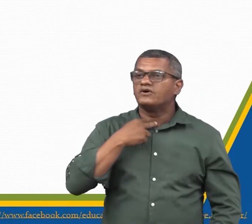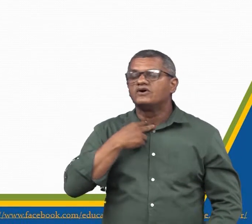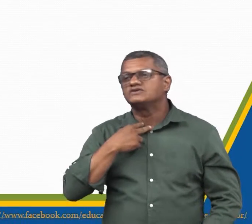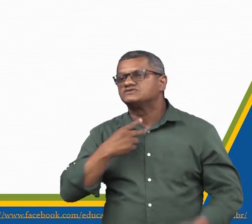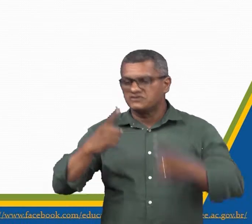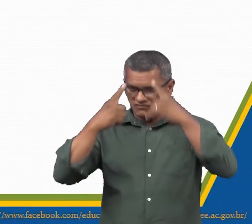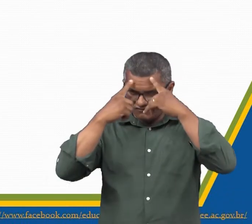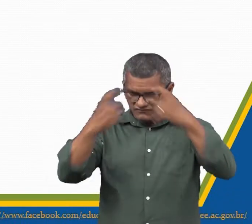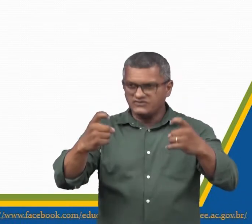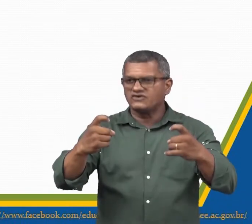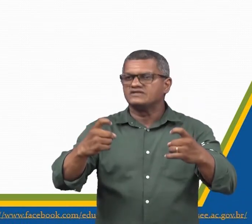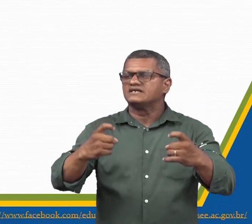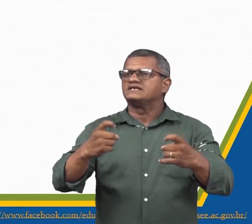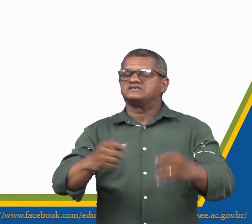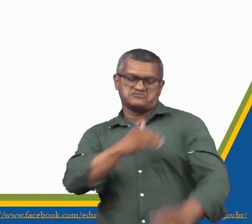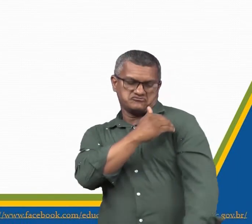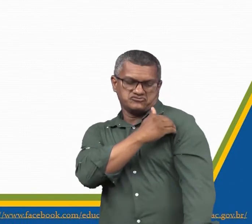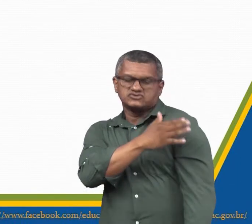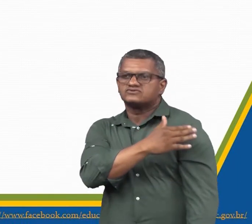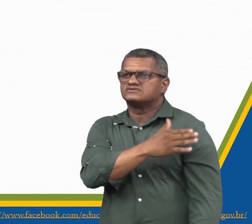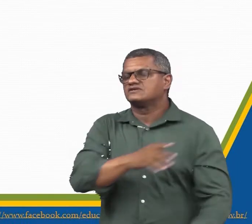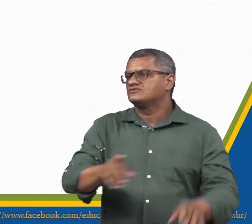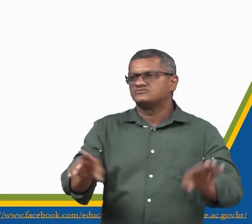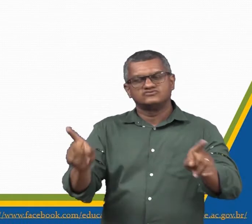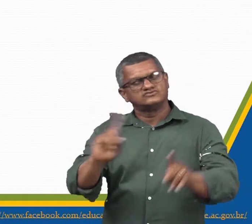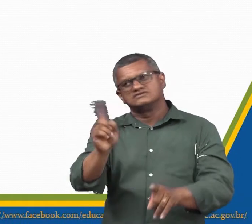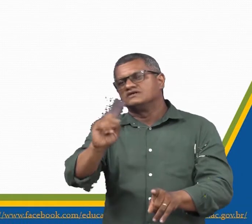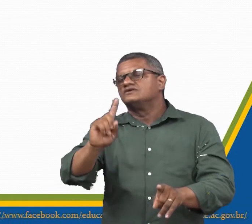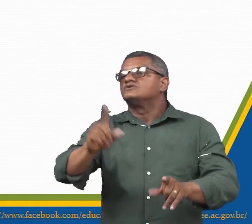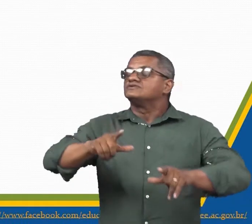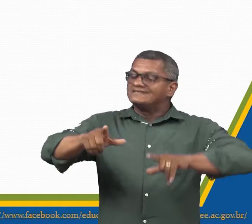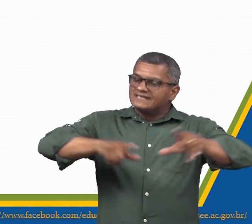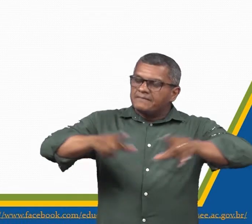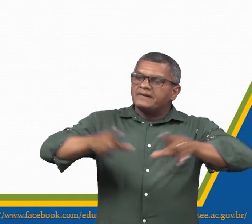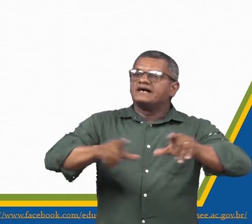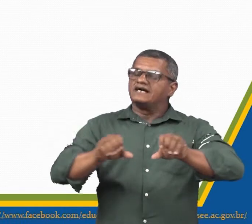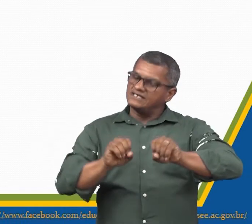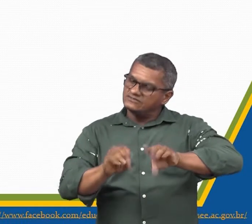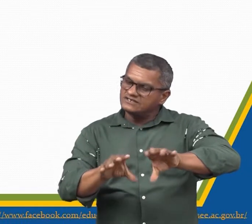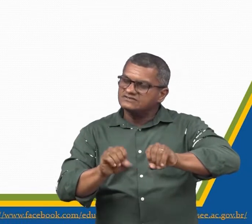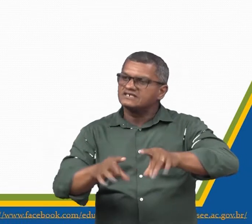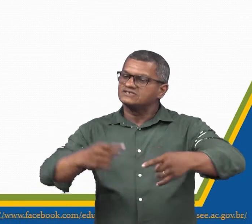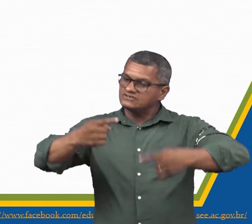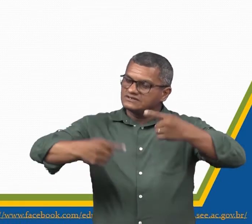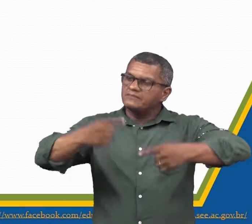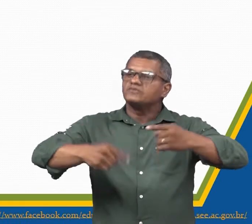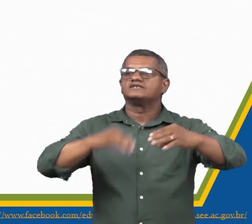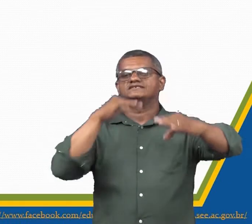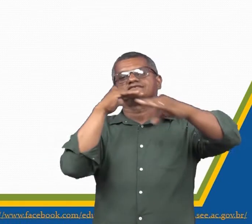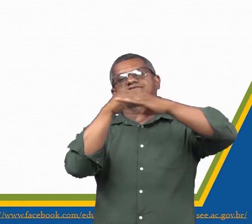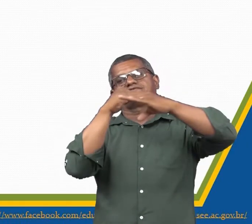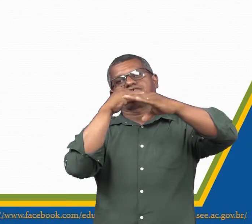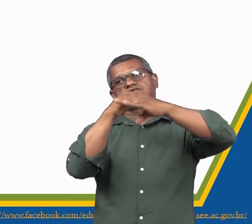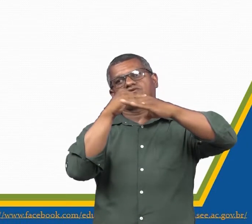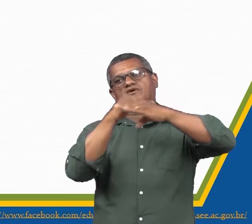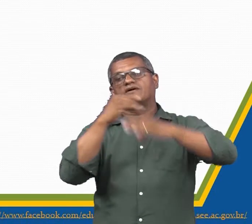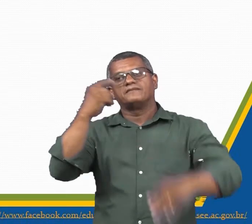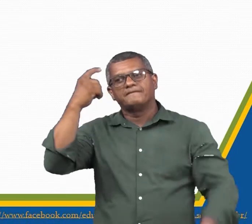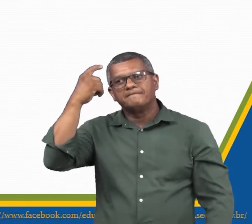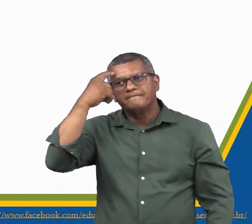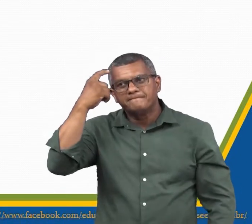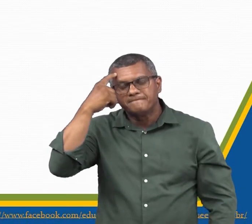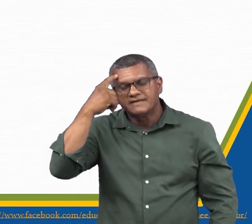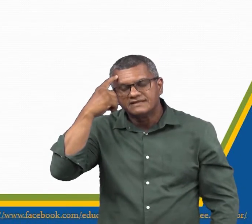exclusão e para a desigualdade de oportunidades no trabalho, na educação e na política. É um modo de pensar